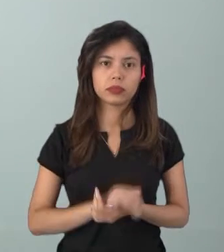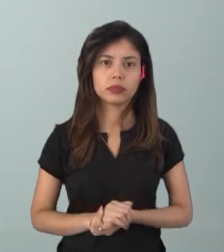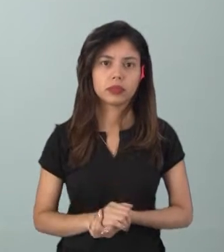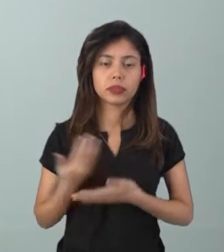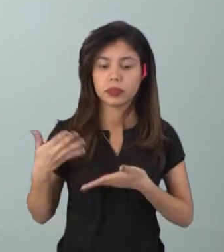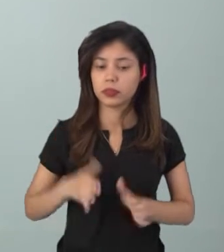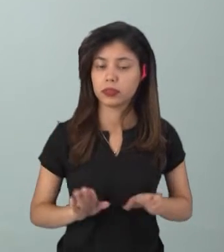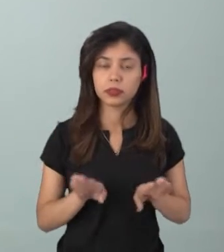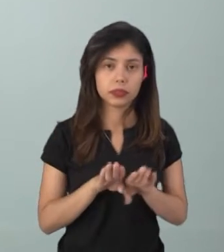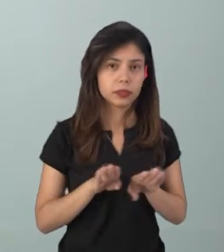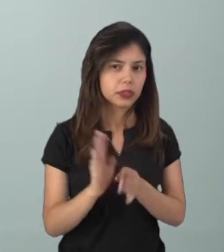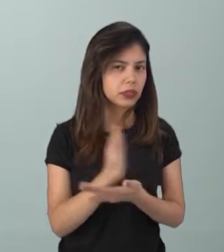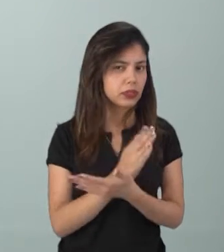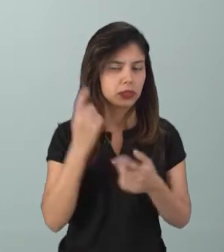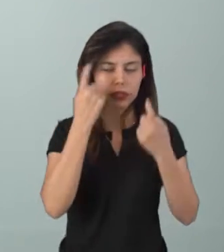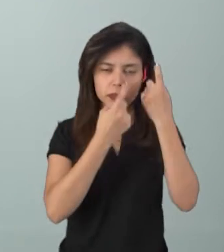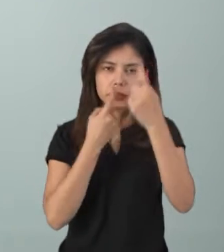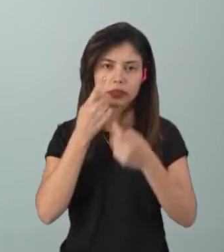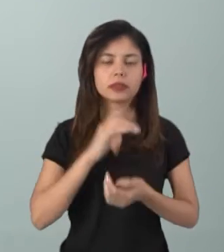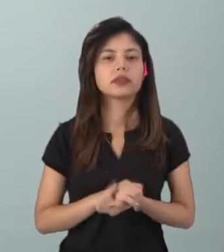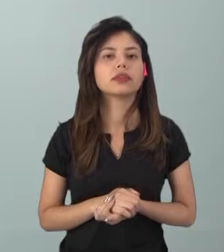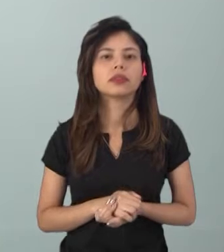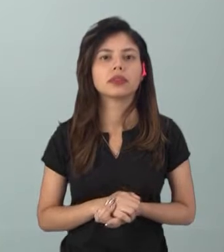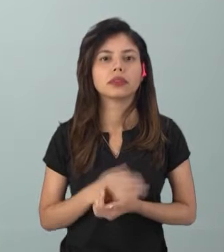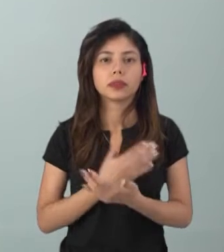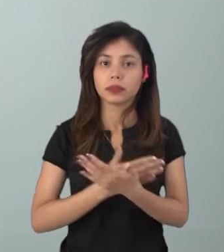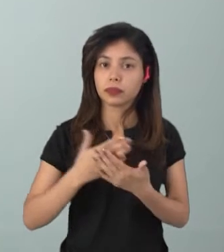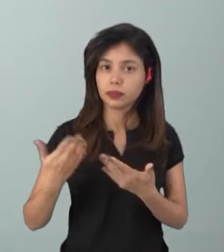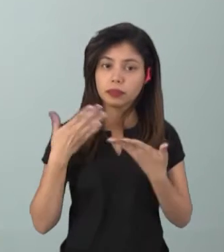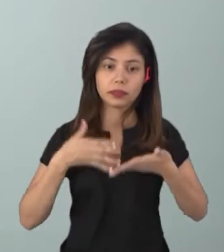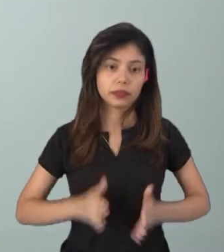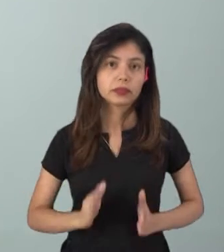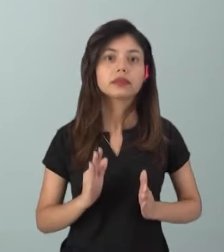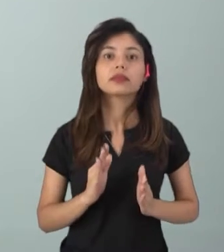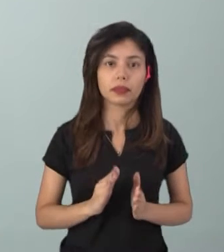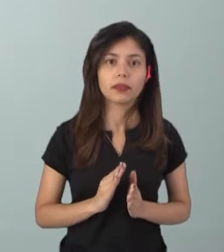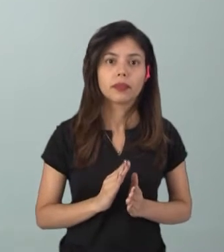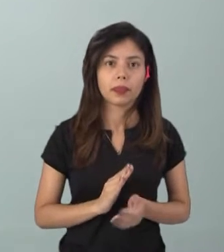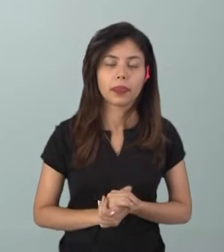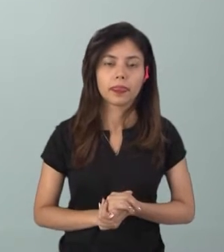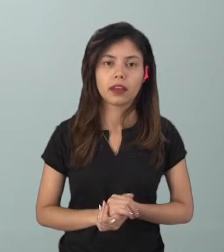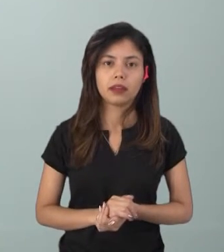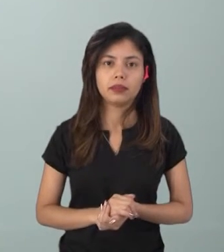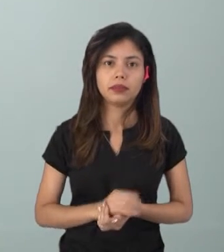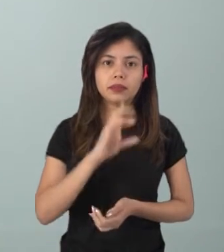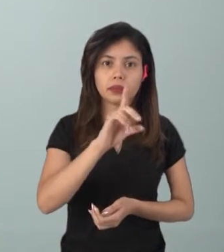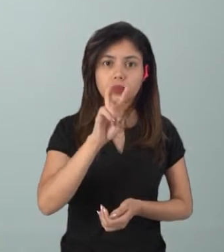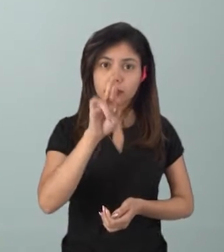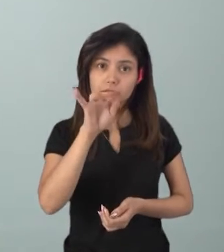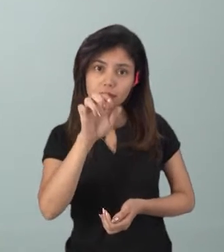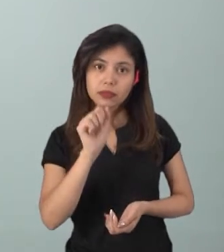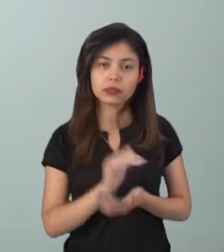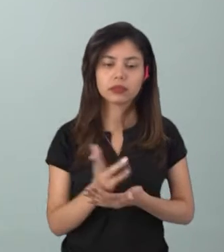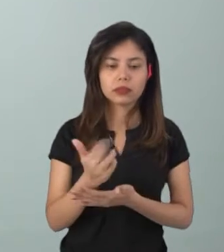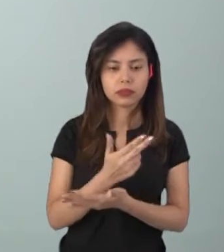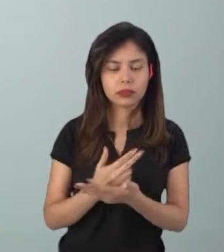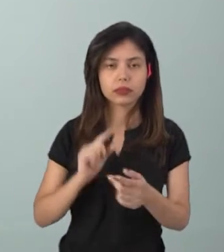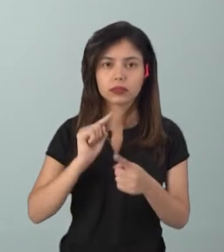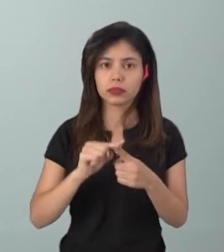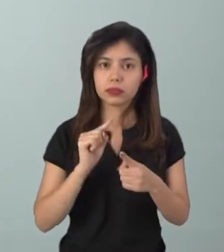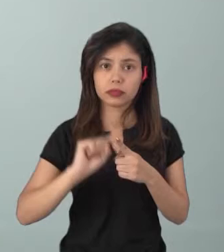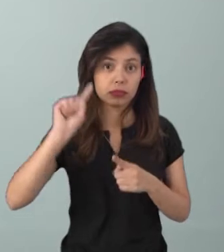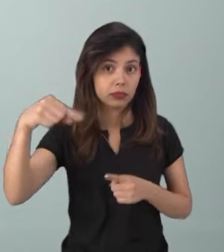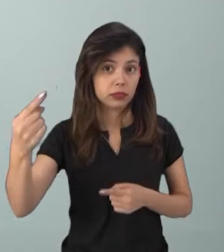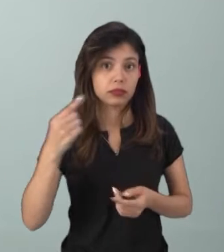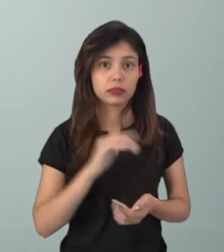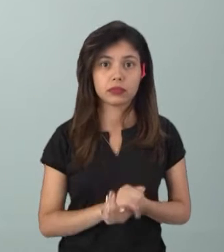aí nasce também algumas expressões. E aí começa a nascer a crise com a arte, porque a partir da